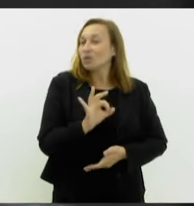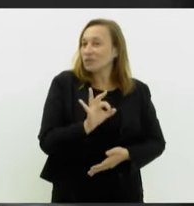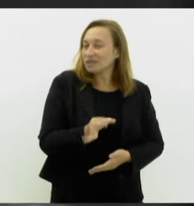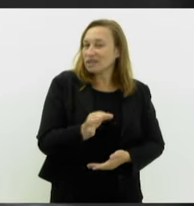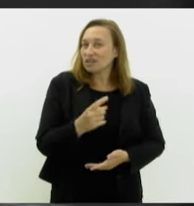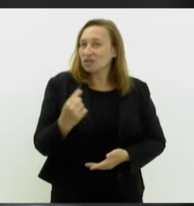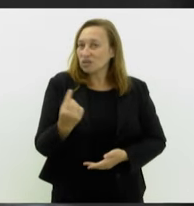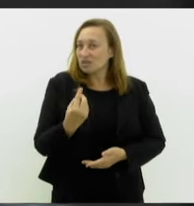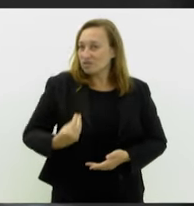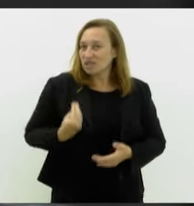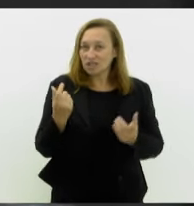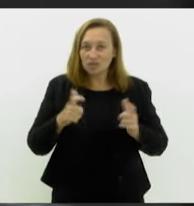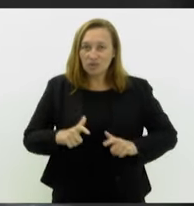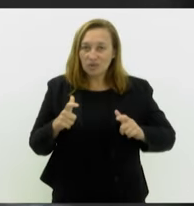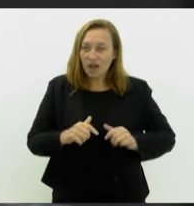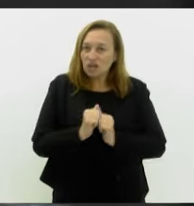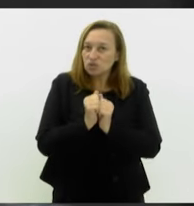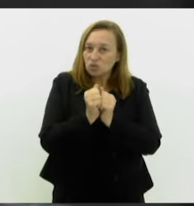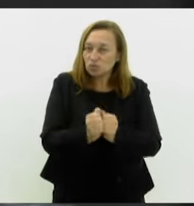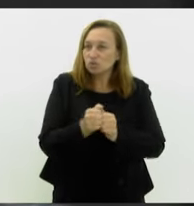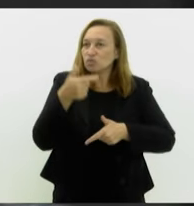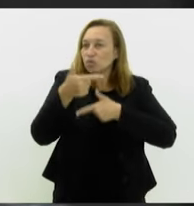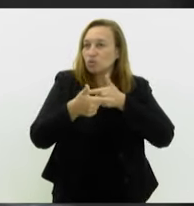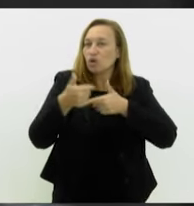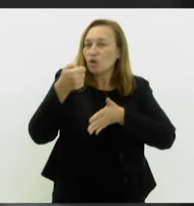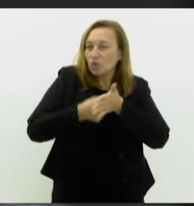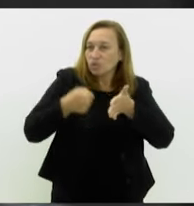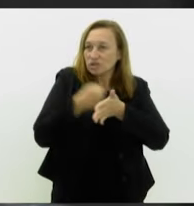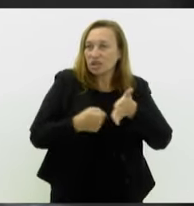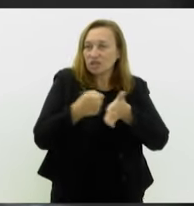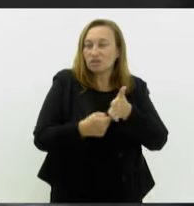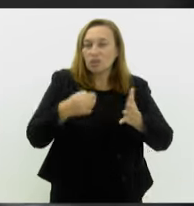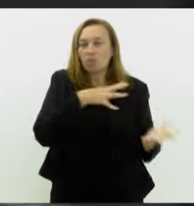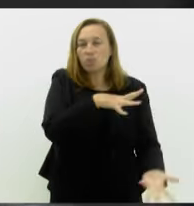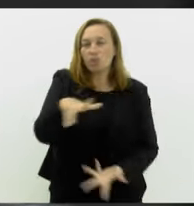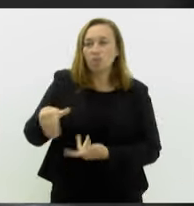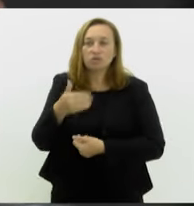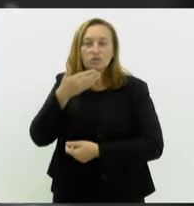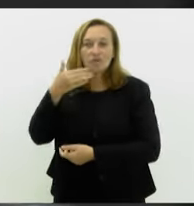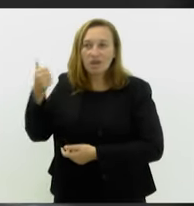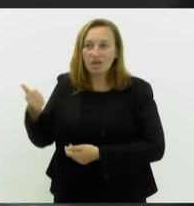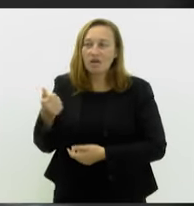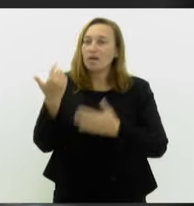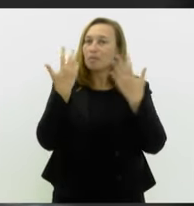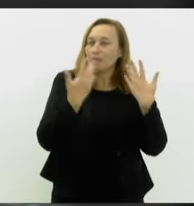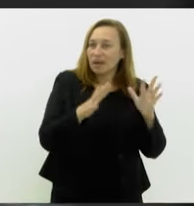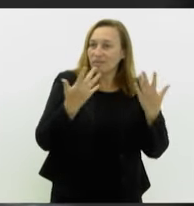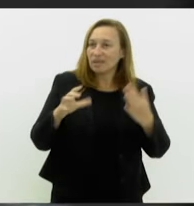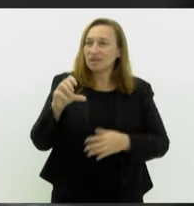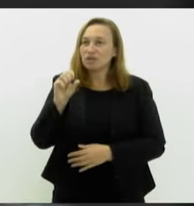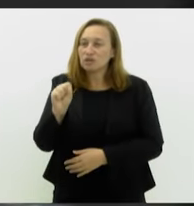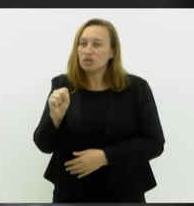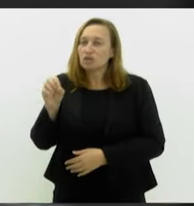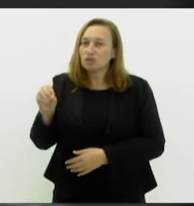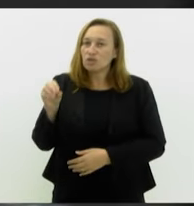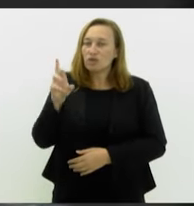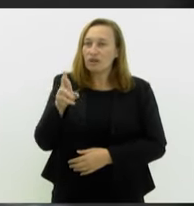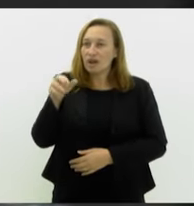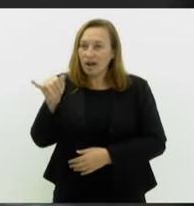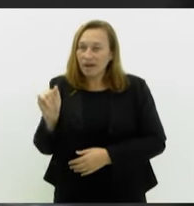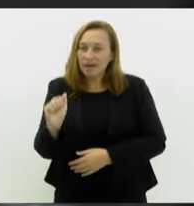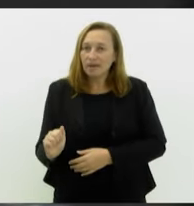estarem aqui estarem com a gente lutando por esse mundo melhor eh parabenizo Soraia pelo trabalho que está fazendo